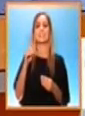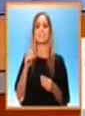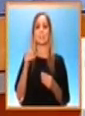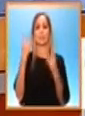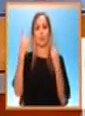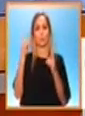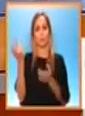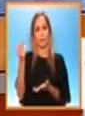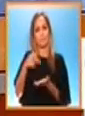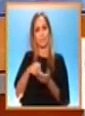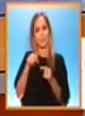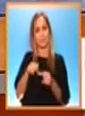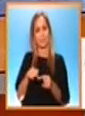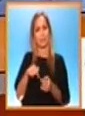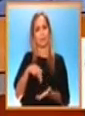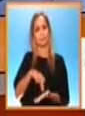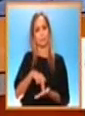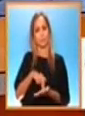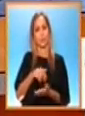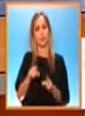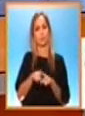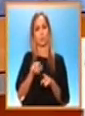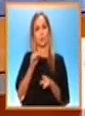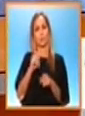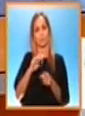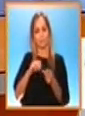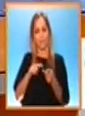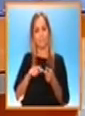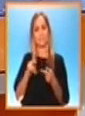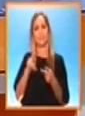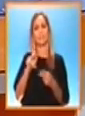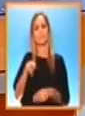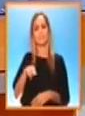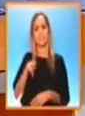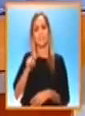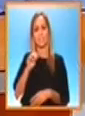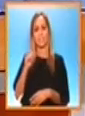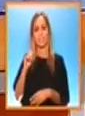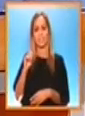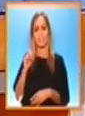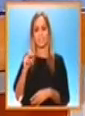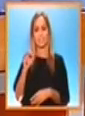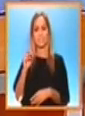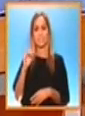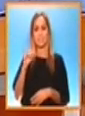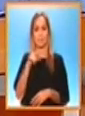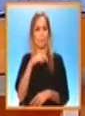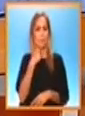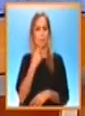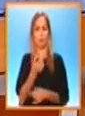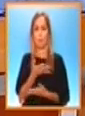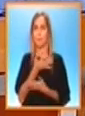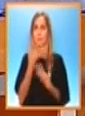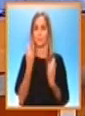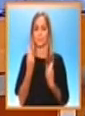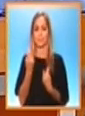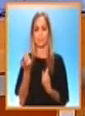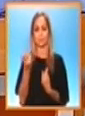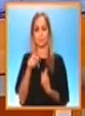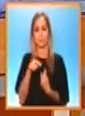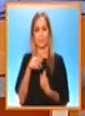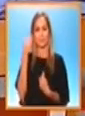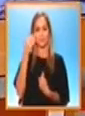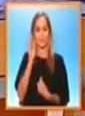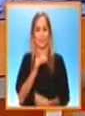grande musical que vai passar por aqui, temos atuações, os irmãos Faiça, a Vanessa Silva, todas as pessoas que importam Vanessa no mundo. Vanessa, tenho tanta saudade, uma das maiores vozes deste país. Ah,